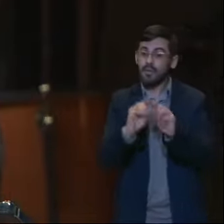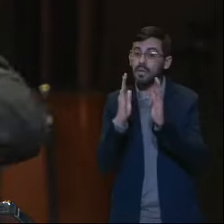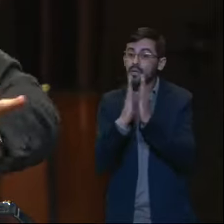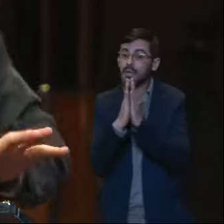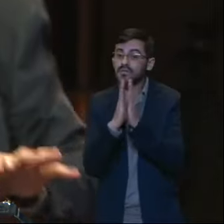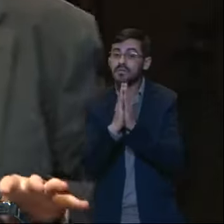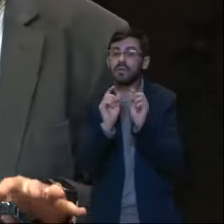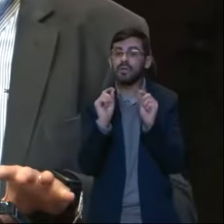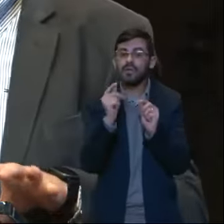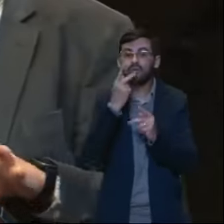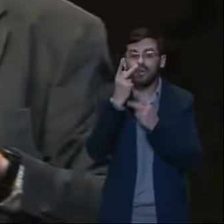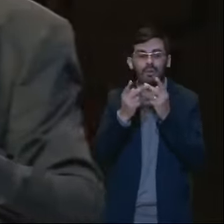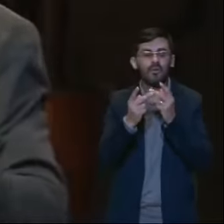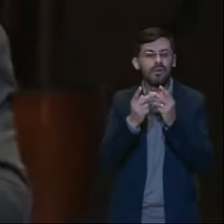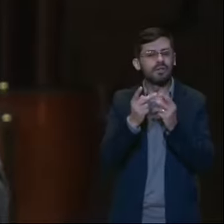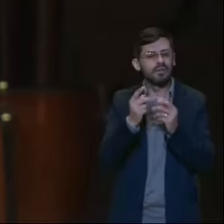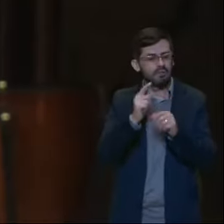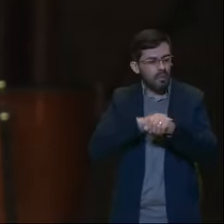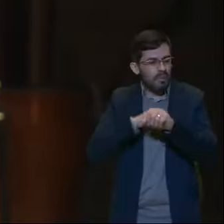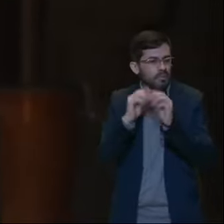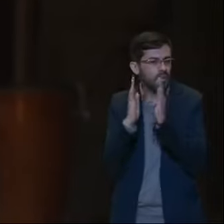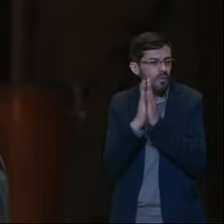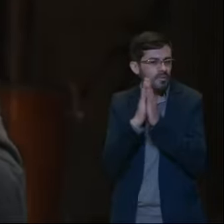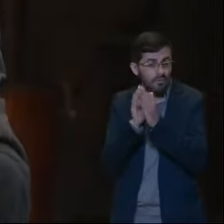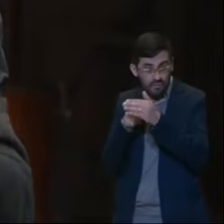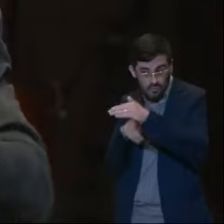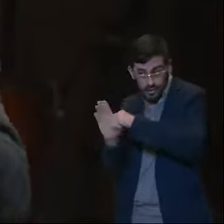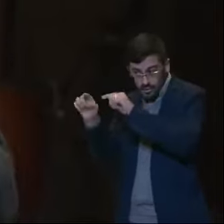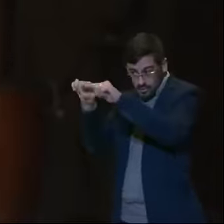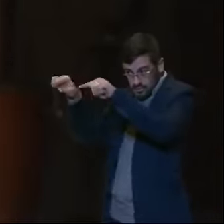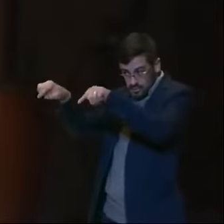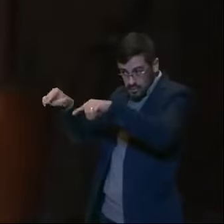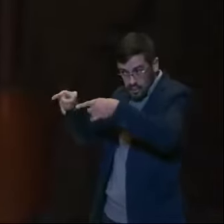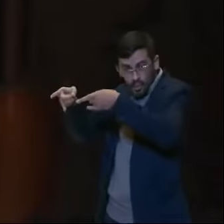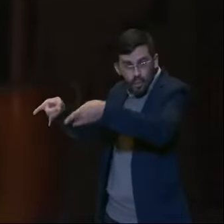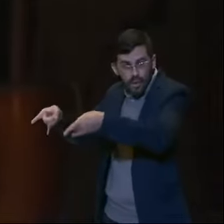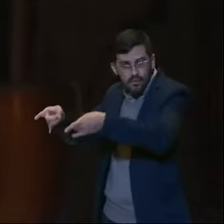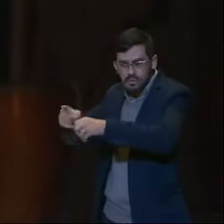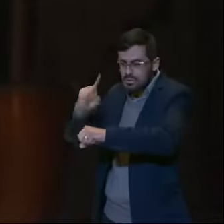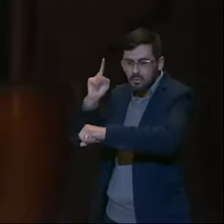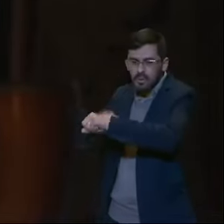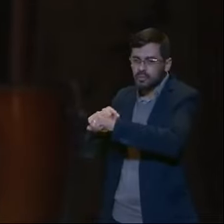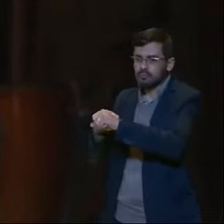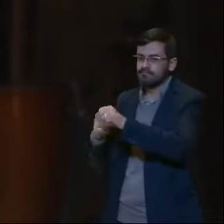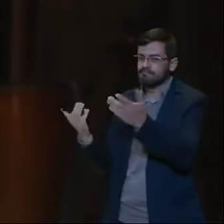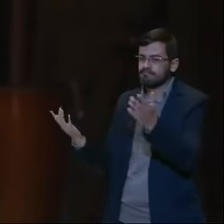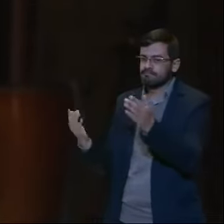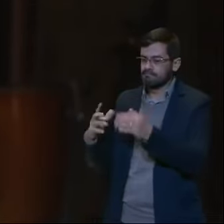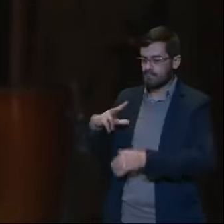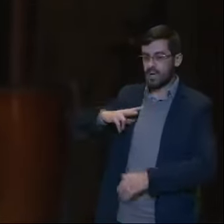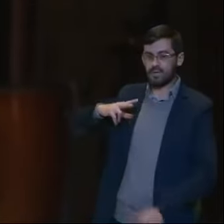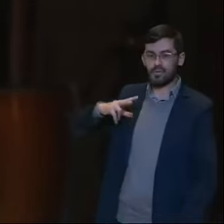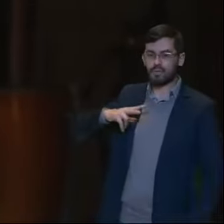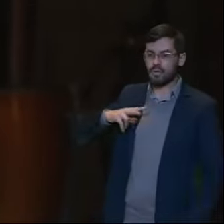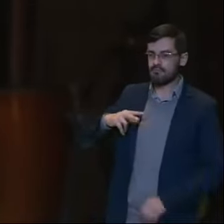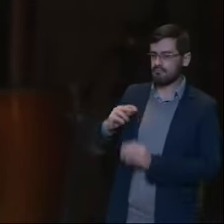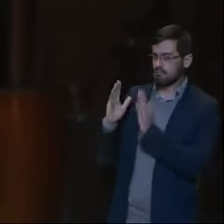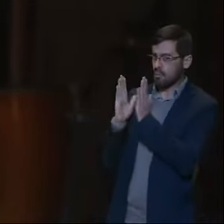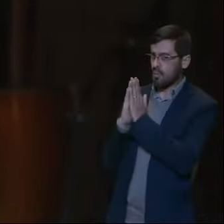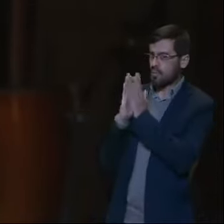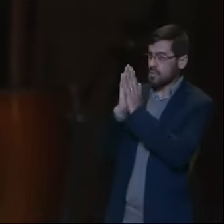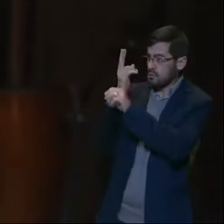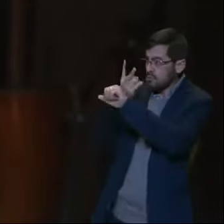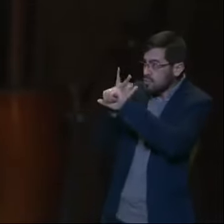você orar, vai para o seu quarto, se fecha. E ali, no seu momento com Deus, busca essa intimidade com o